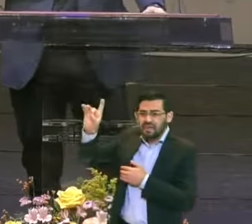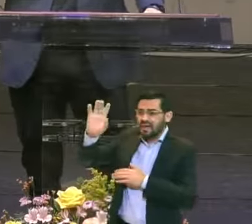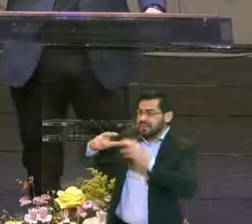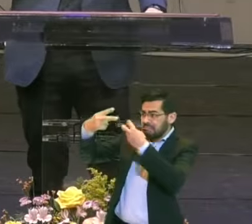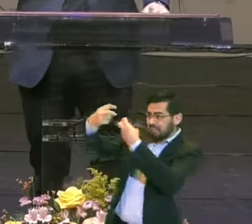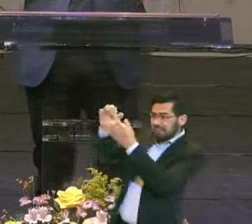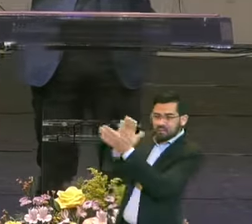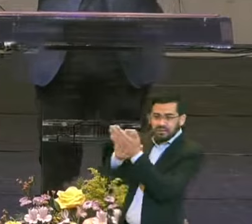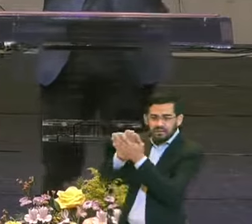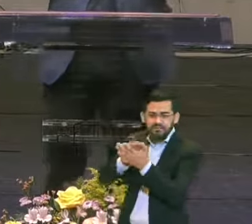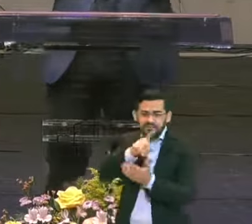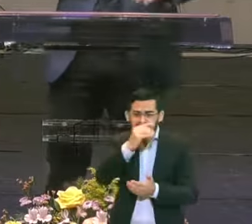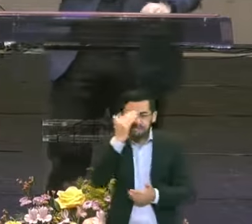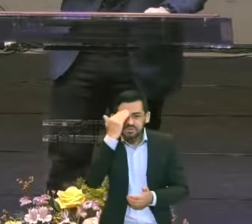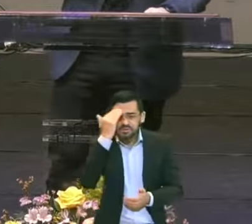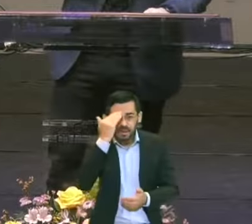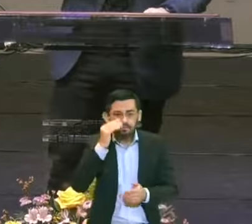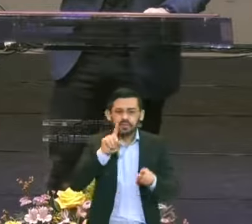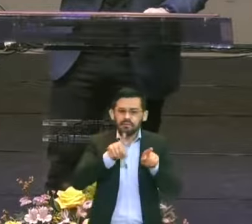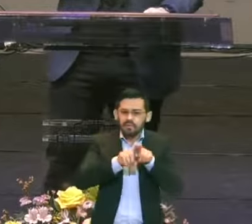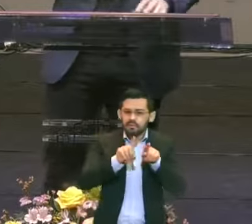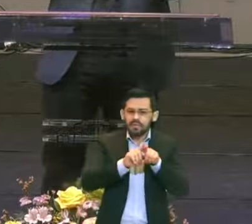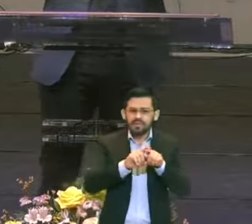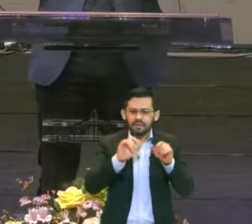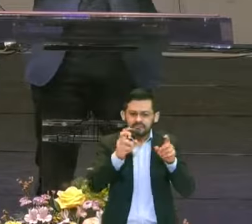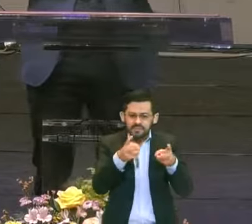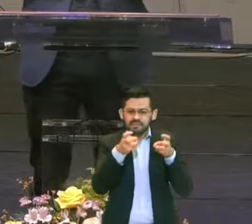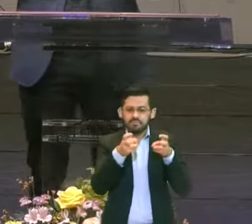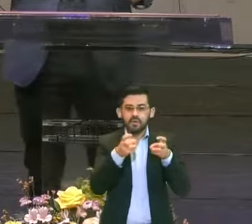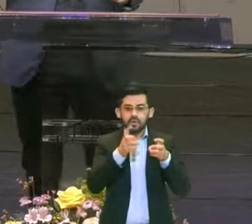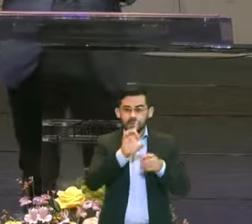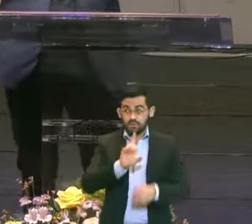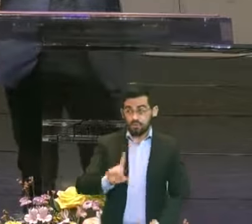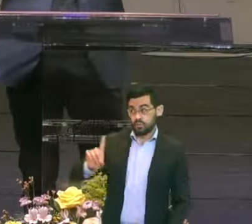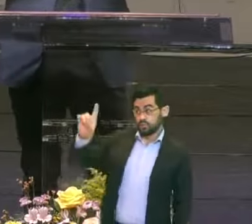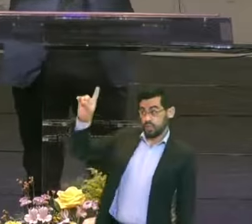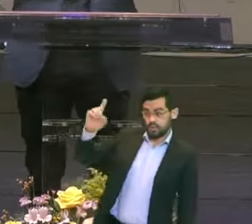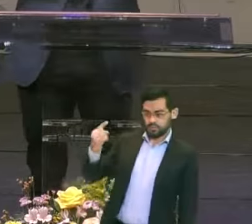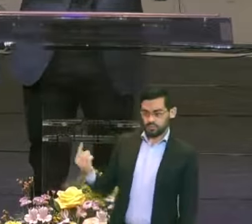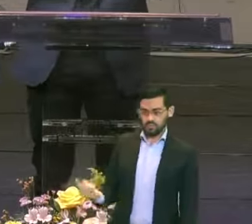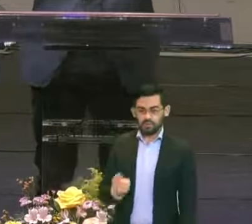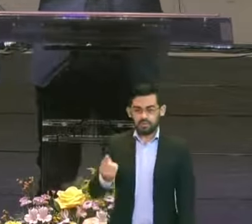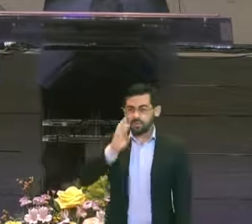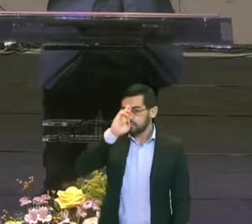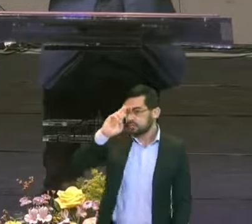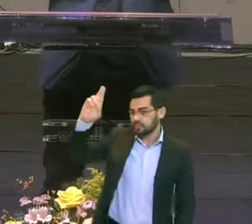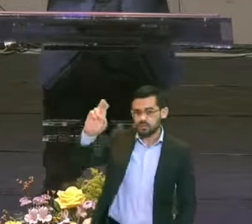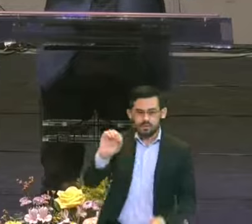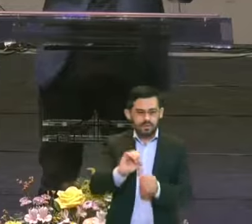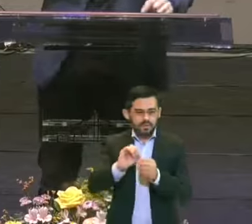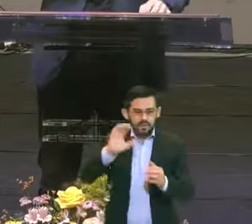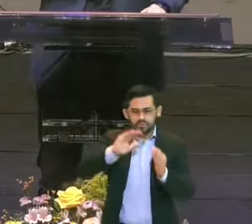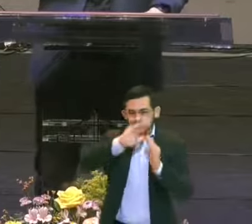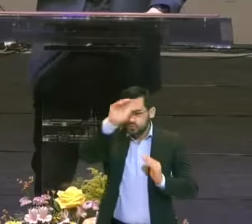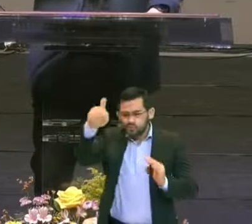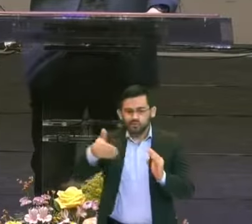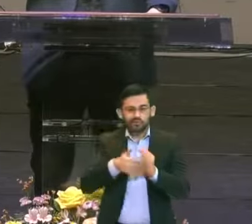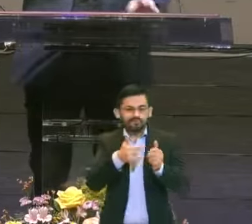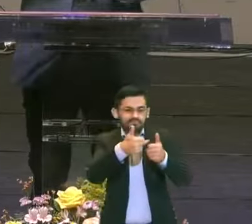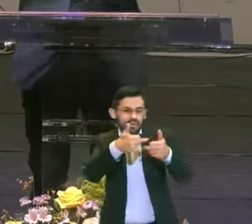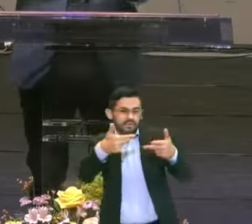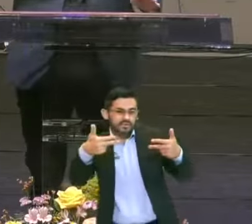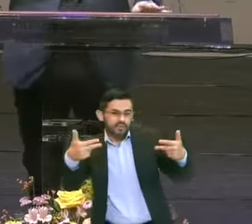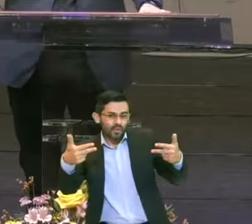que você não sabe, nem ouviu, que o eterno Deus, o Senhor, o Criador dos confins da